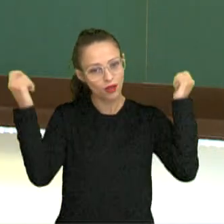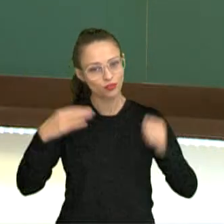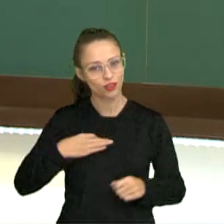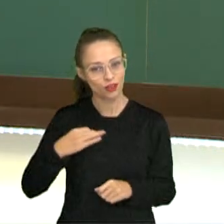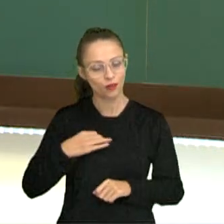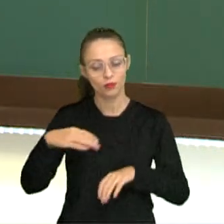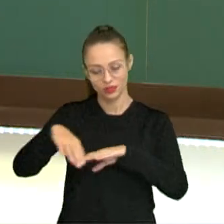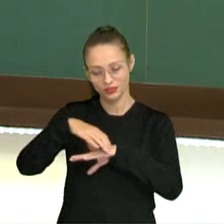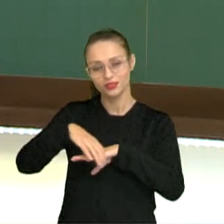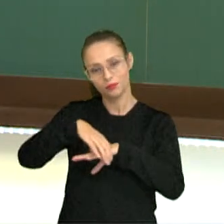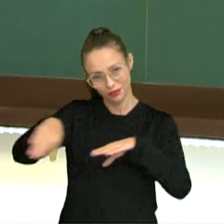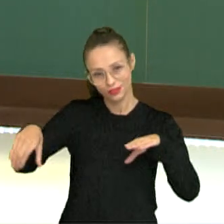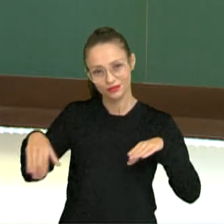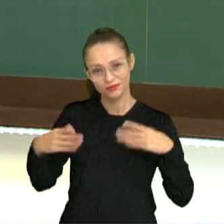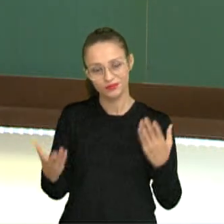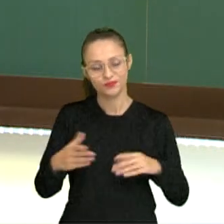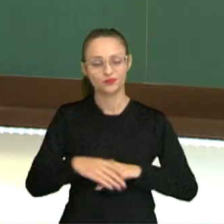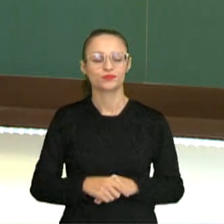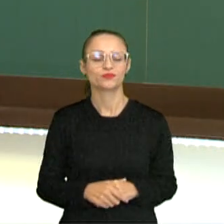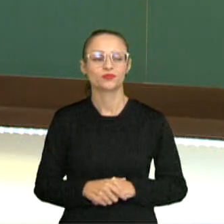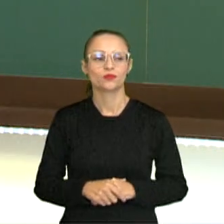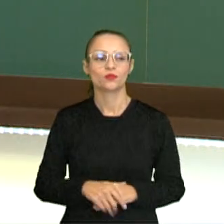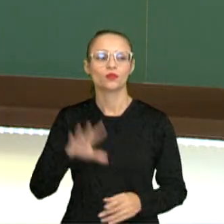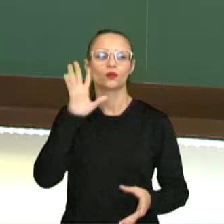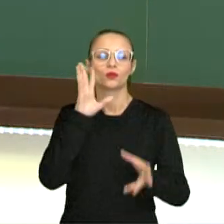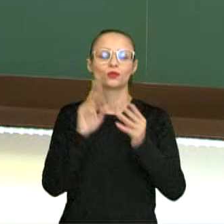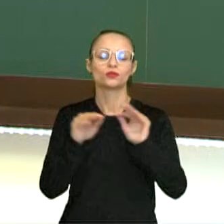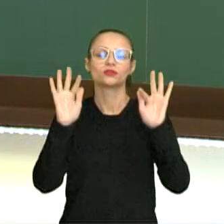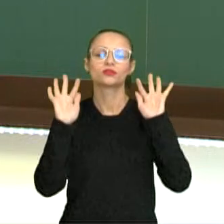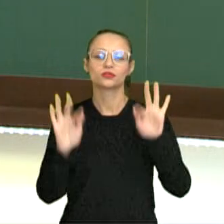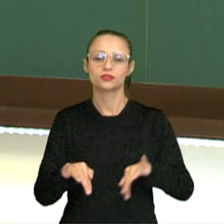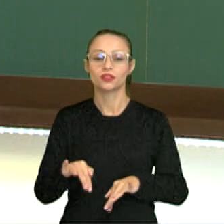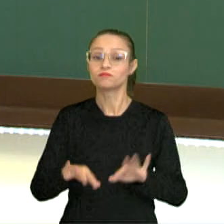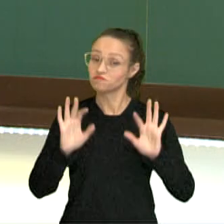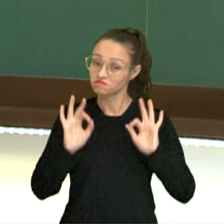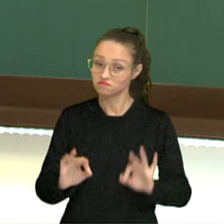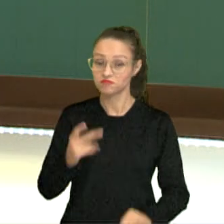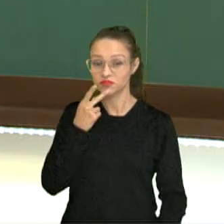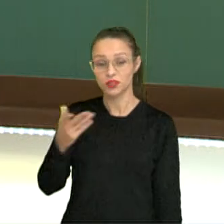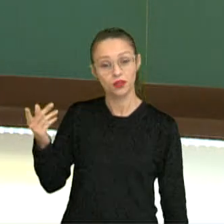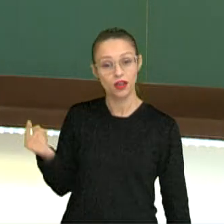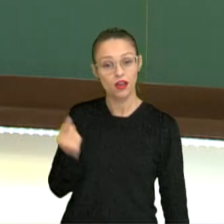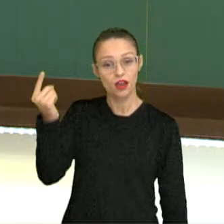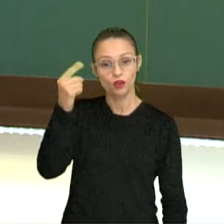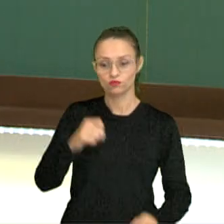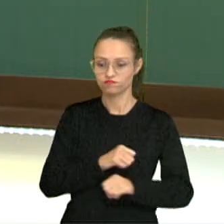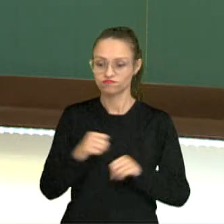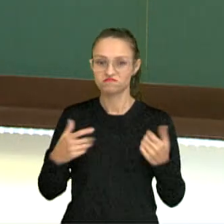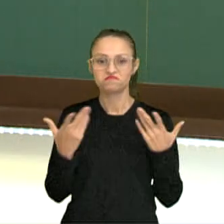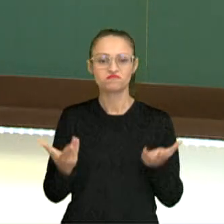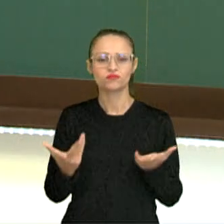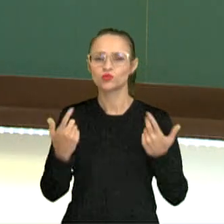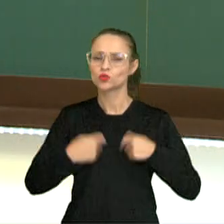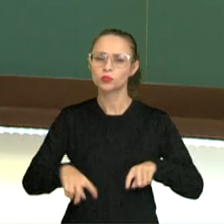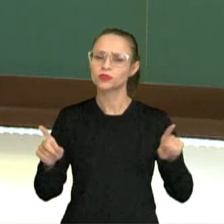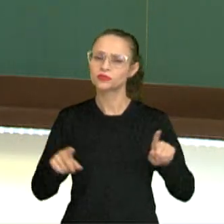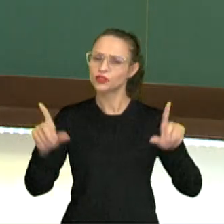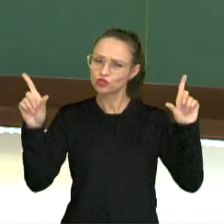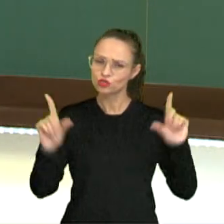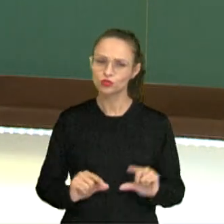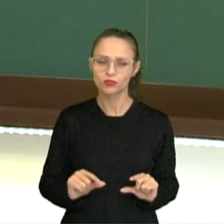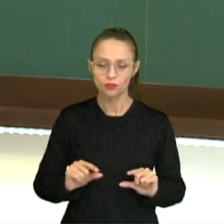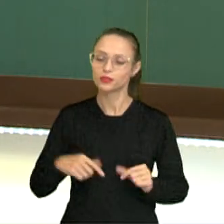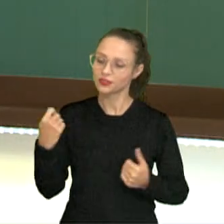de tirar o sapato. E a conclusão, ele confirma que o seu tamanho é grande. Ele não tem que abaixar o peso, ele tem